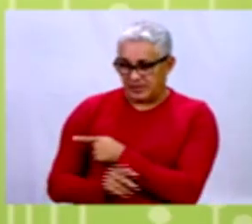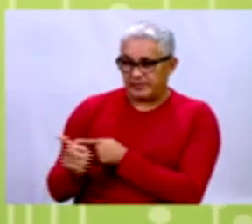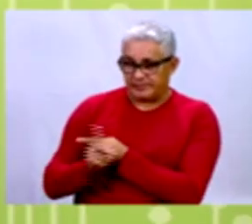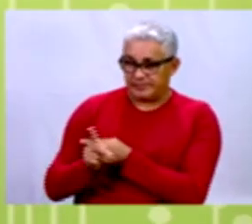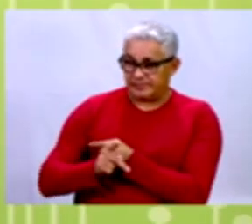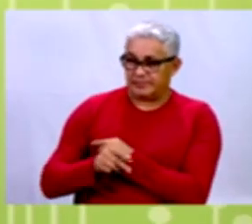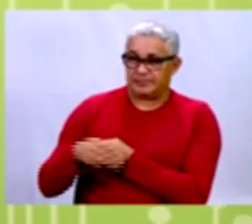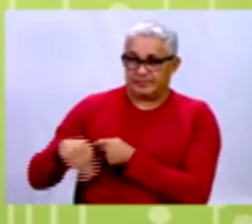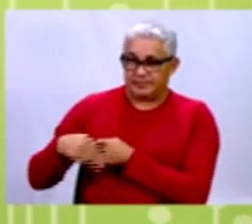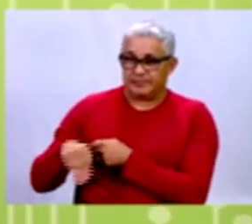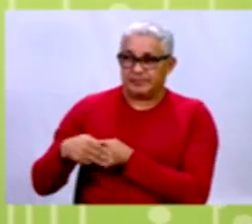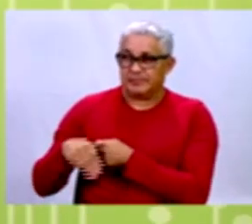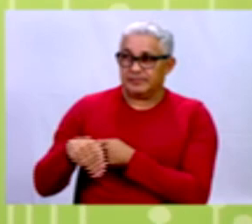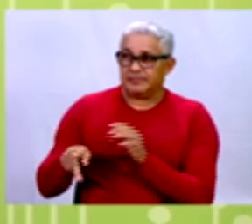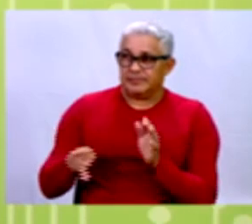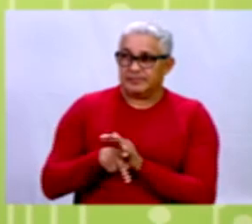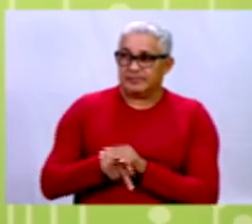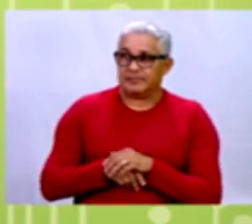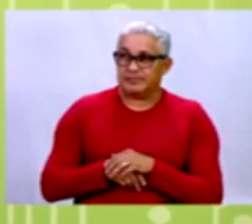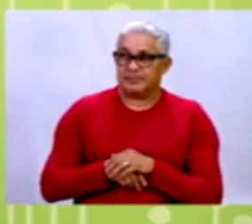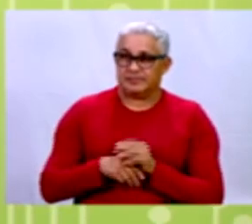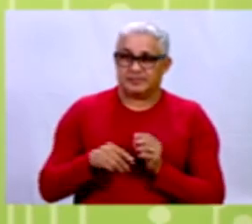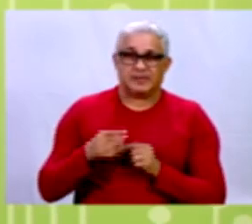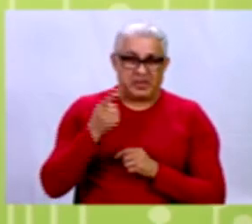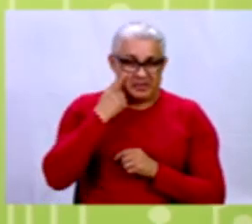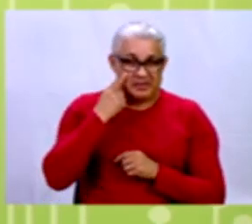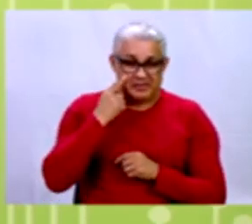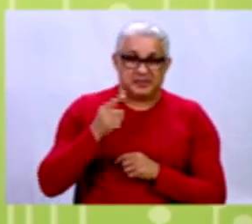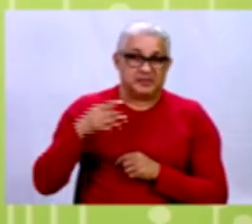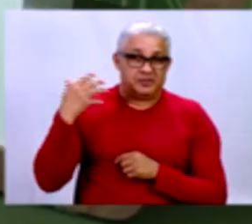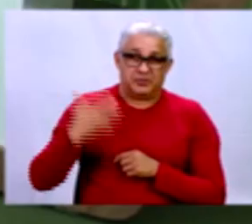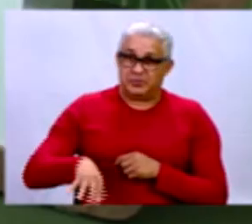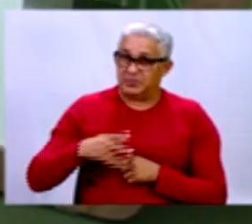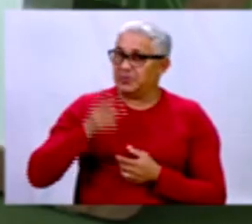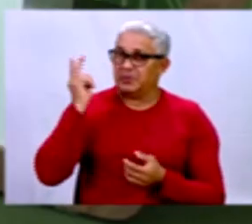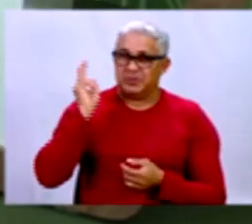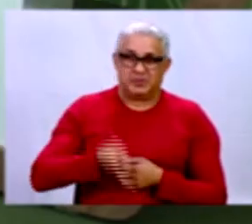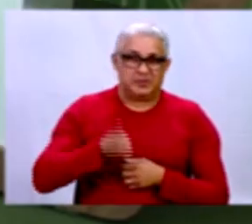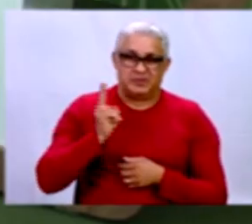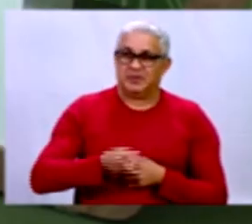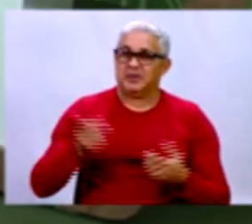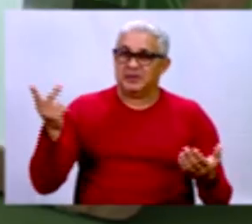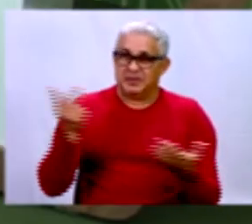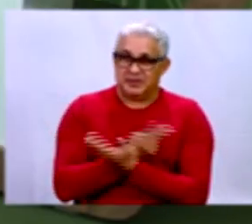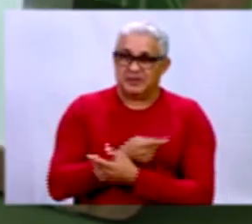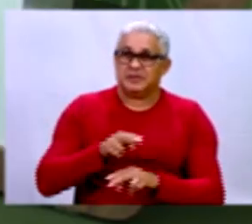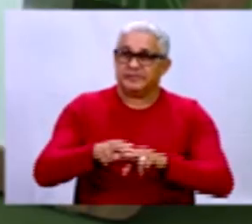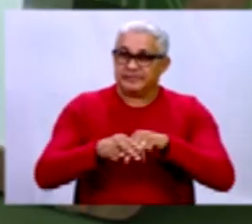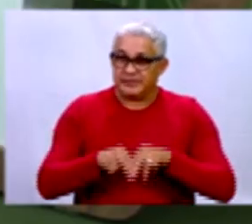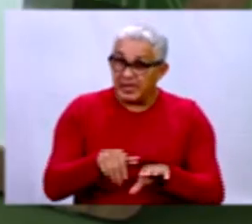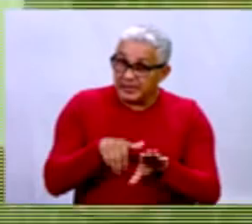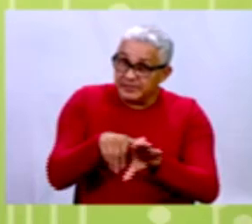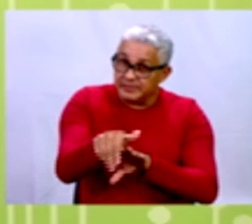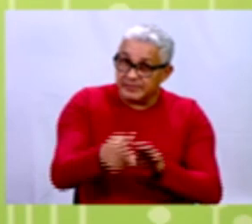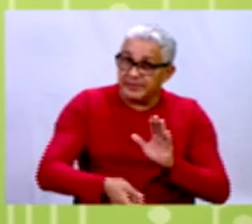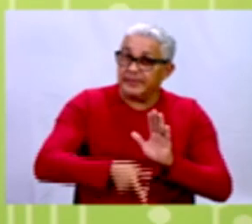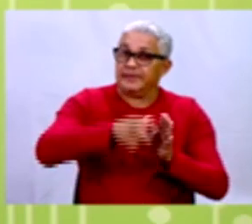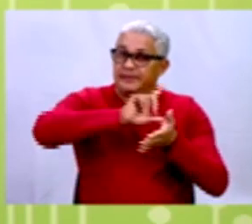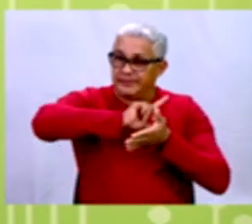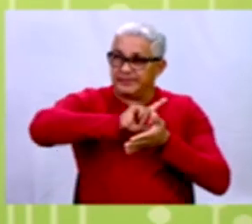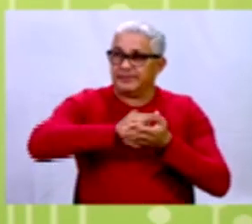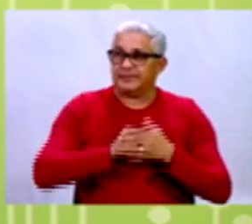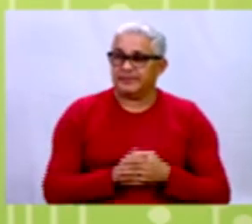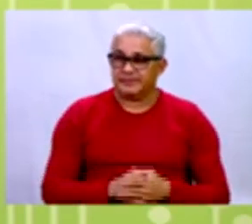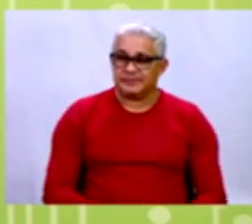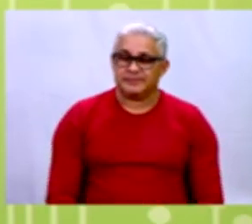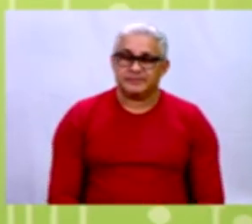de matemática, ela deve ver bastante isso acontecer. Por isso que ela o tempo todo. Né? Por isso que ela tá já dando esse conselho aqui para vocês. Ela deve ver muito